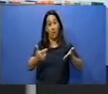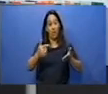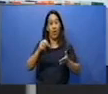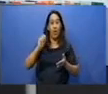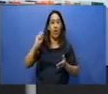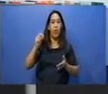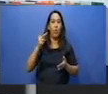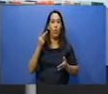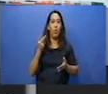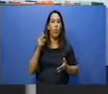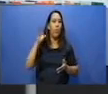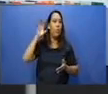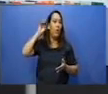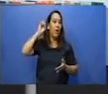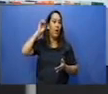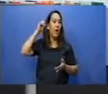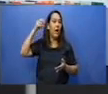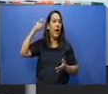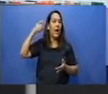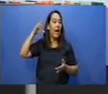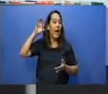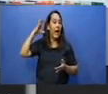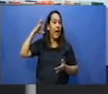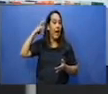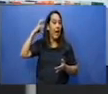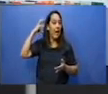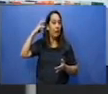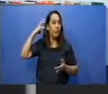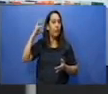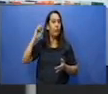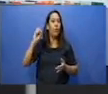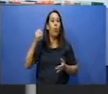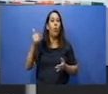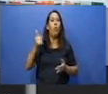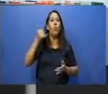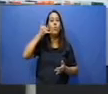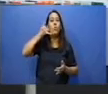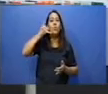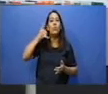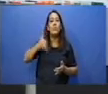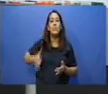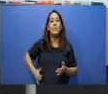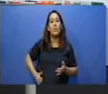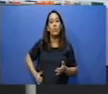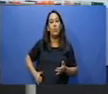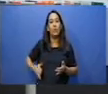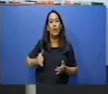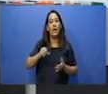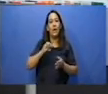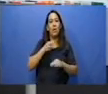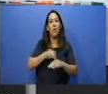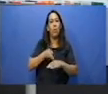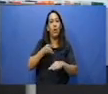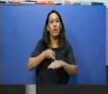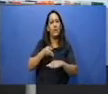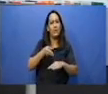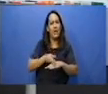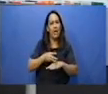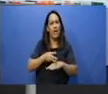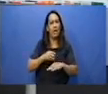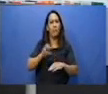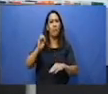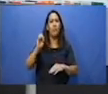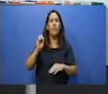pelo rádio, né? Agora a gente tem o celular, as redes sociais, são vários meios em